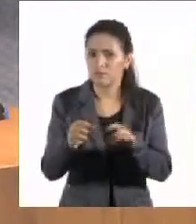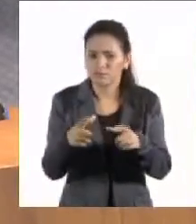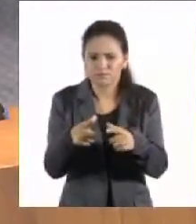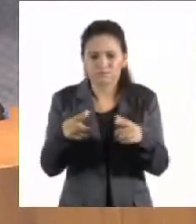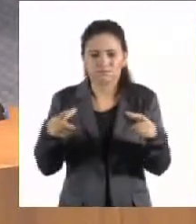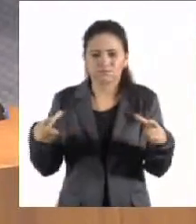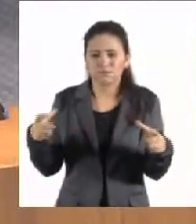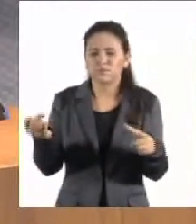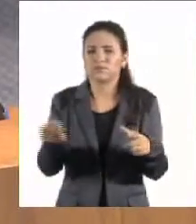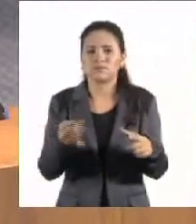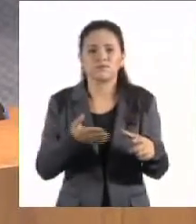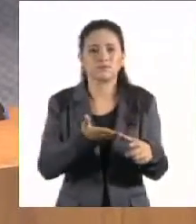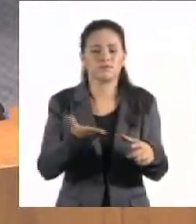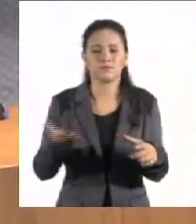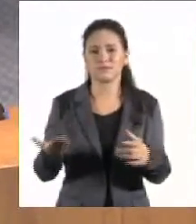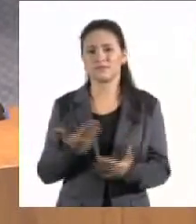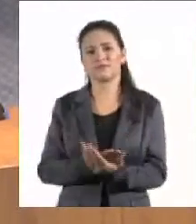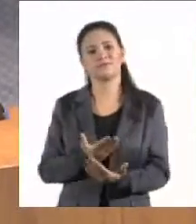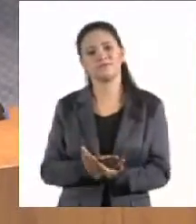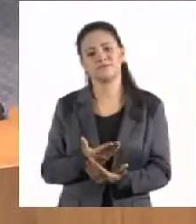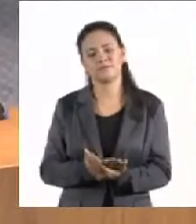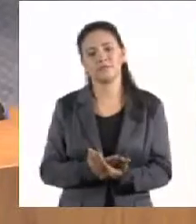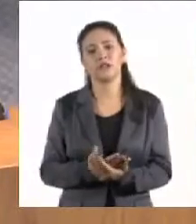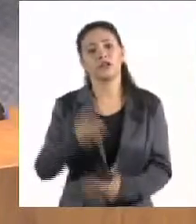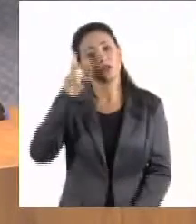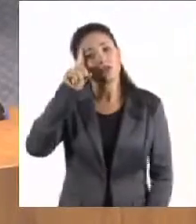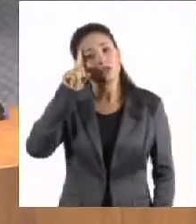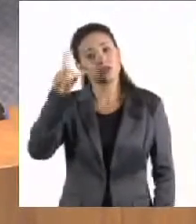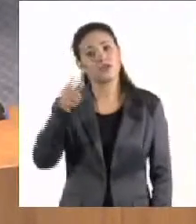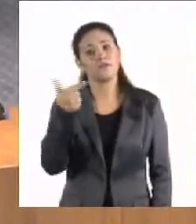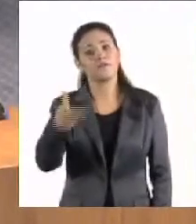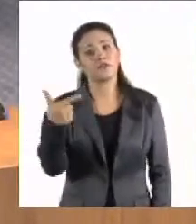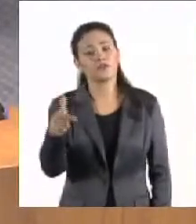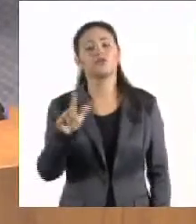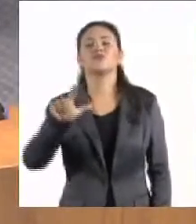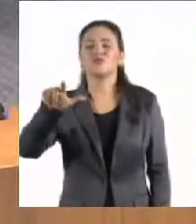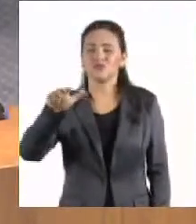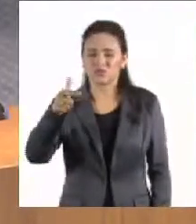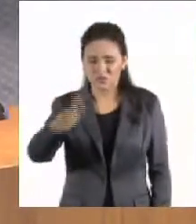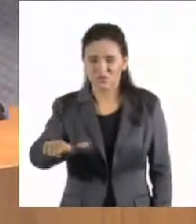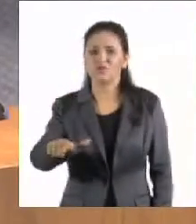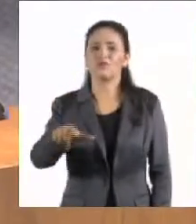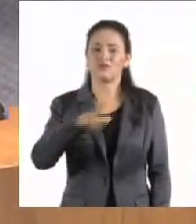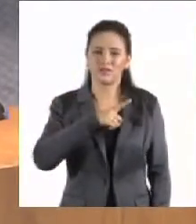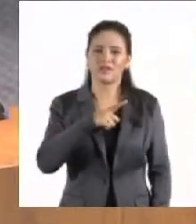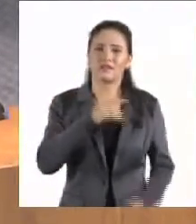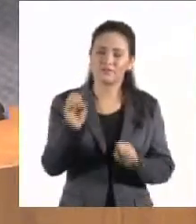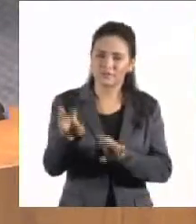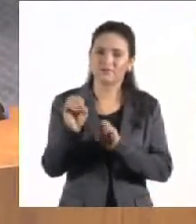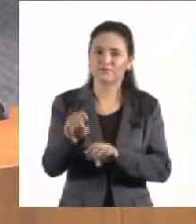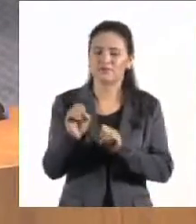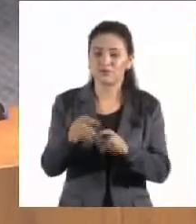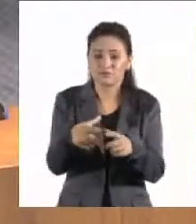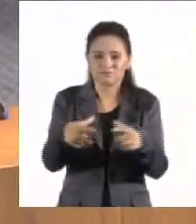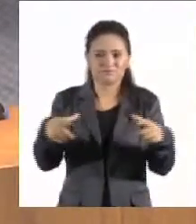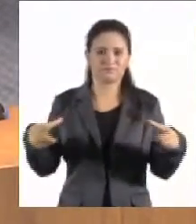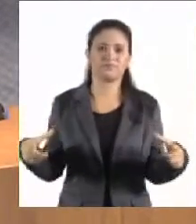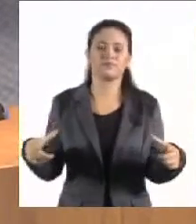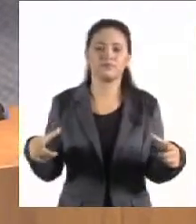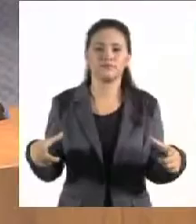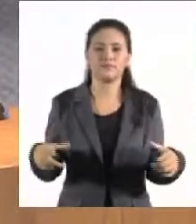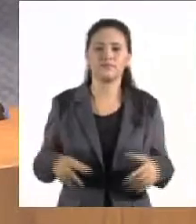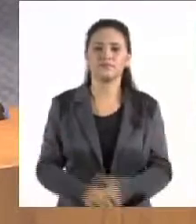de agosto, para contemplar e colocar a nossa juventude, que não tem o acesso à informação como tem o